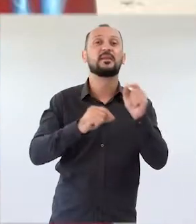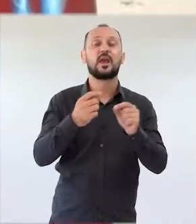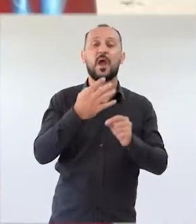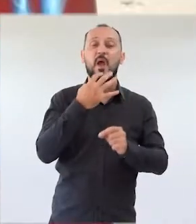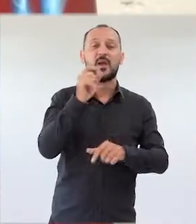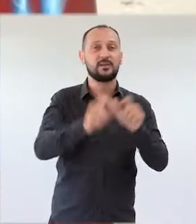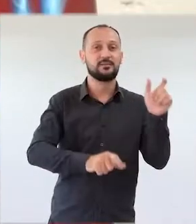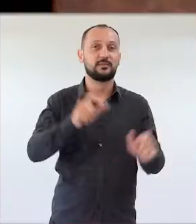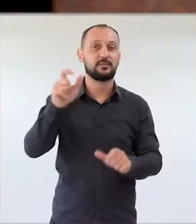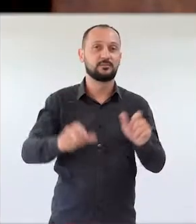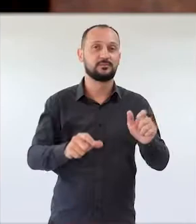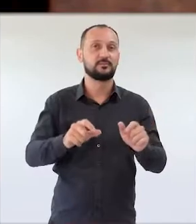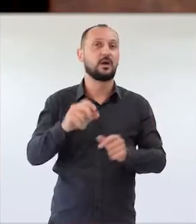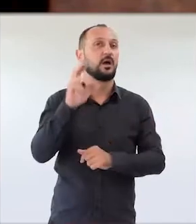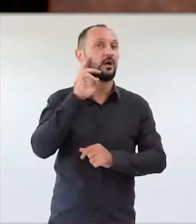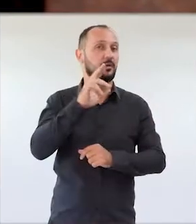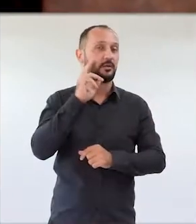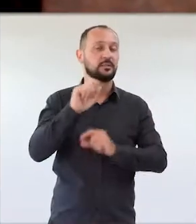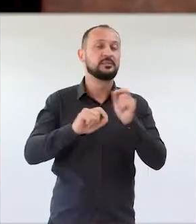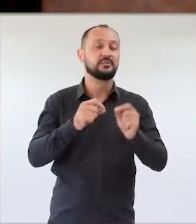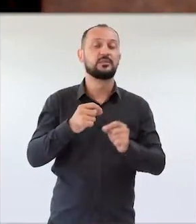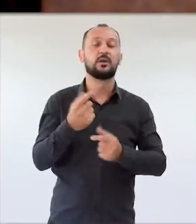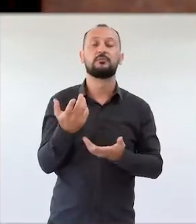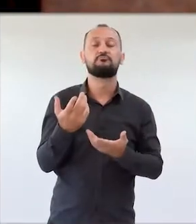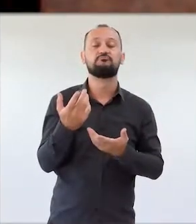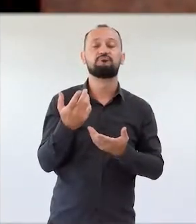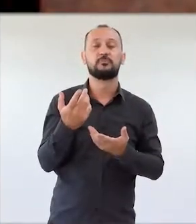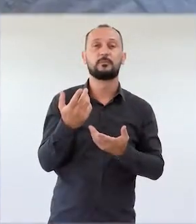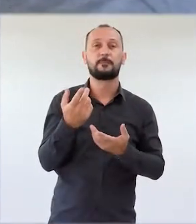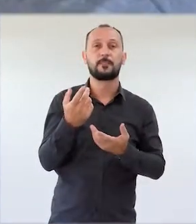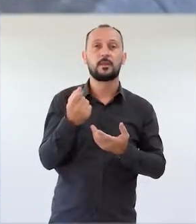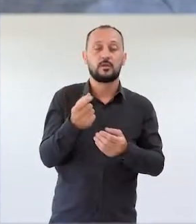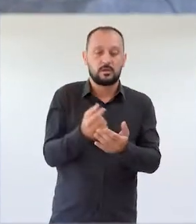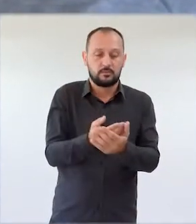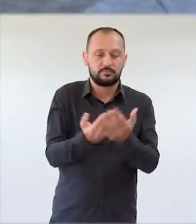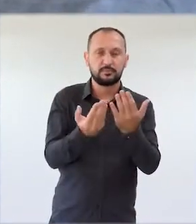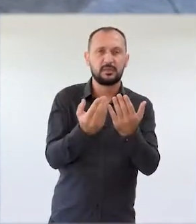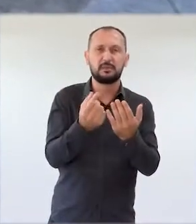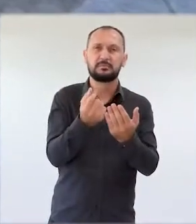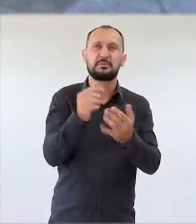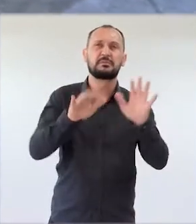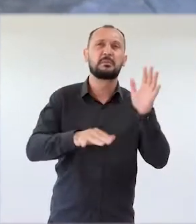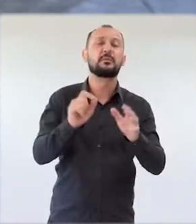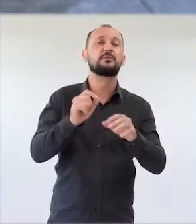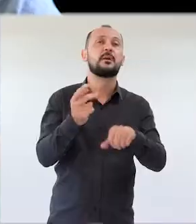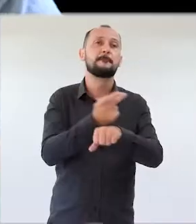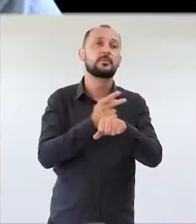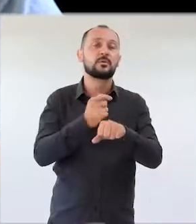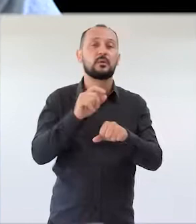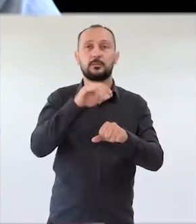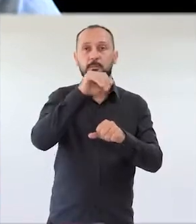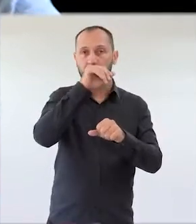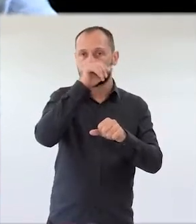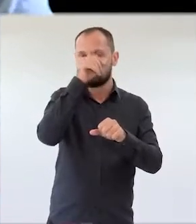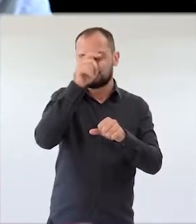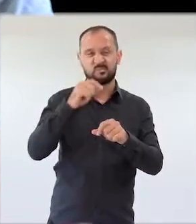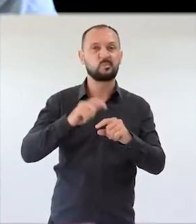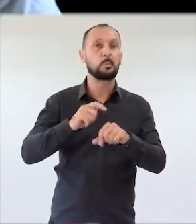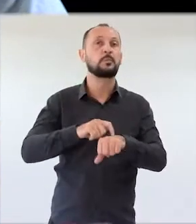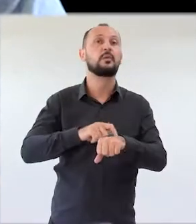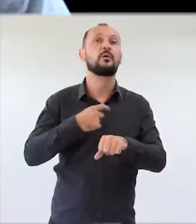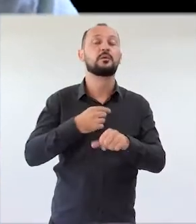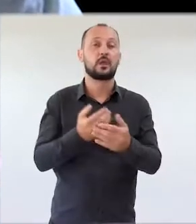você conhece muitas pessoas, né? Geralmente, assim, o valor das cartas é de acordo com oferta e procura mesmo. Por exemplo,